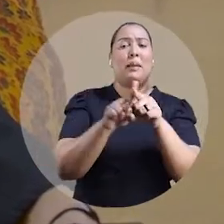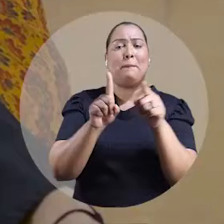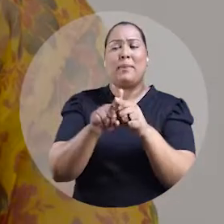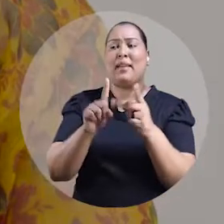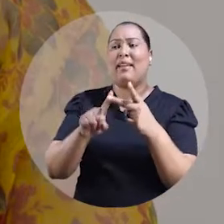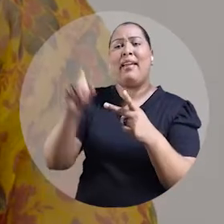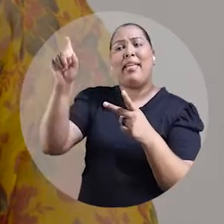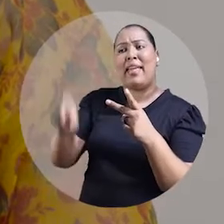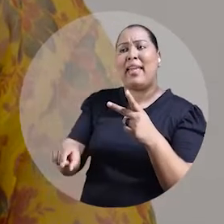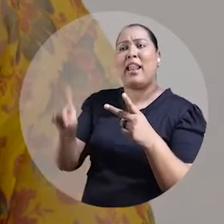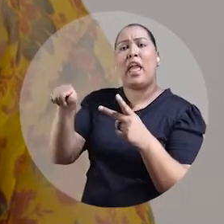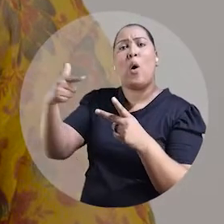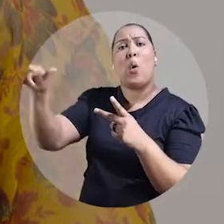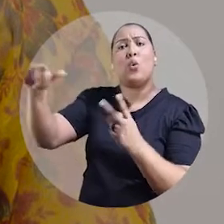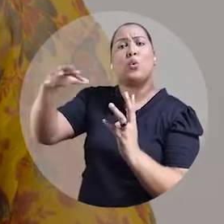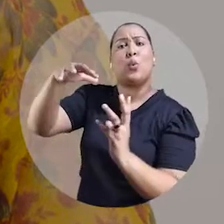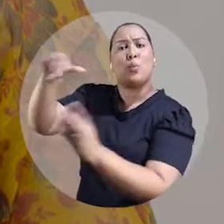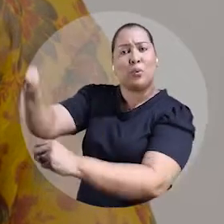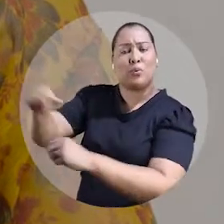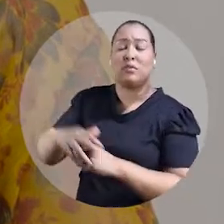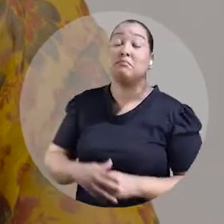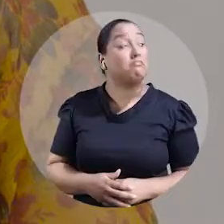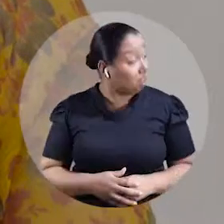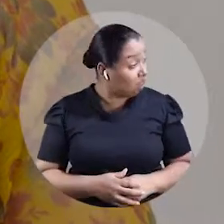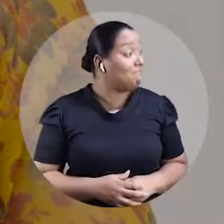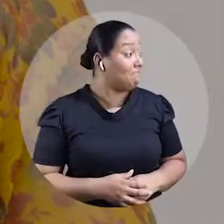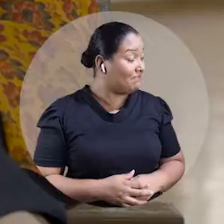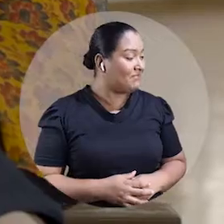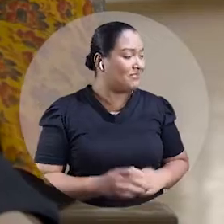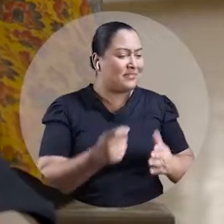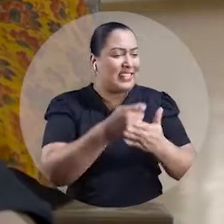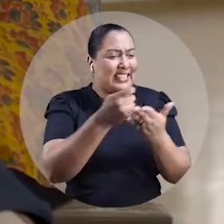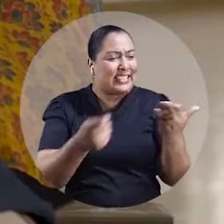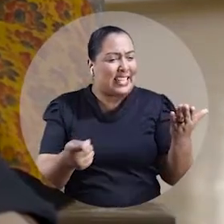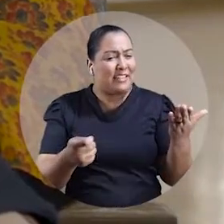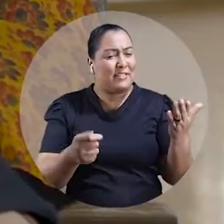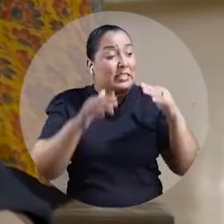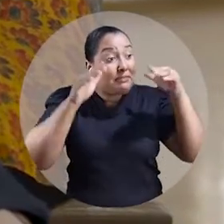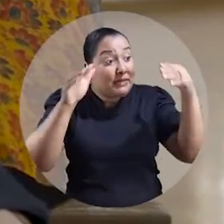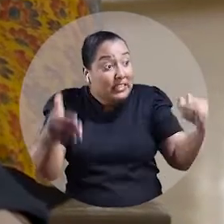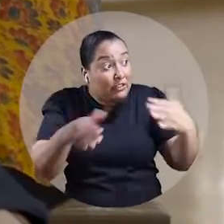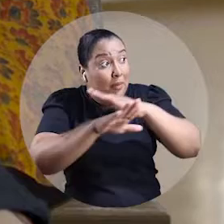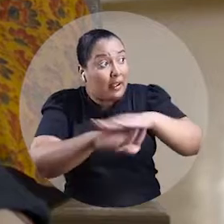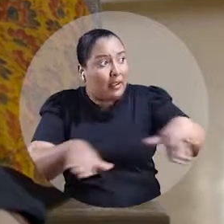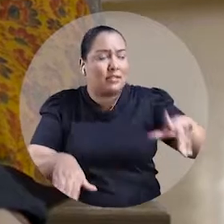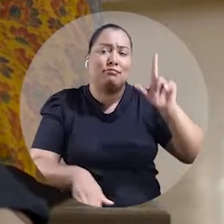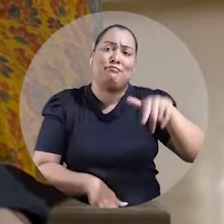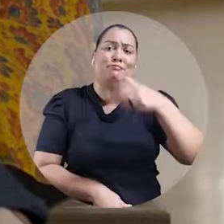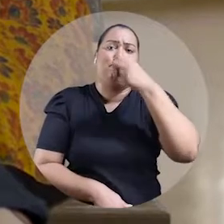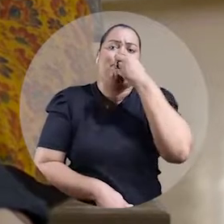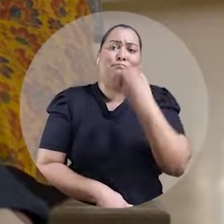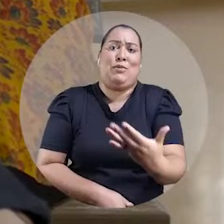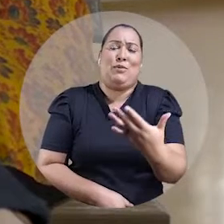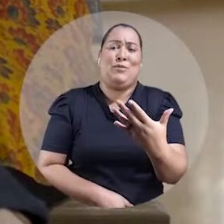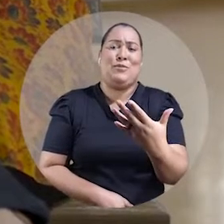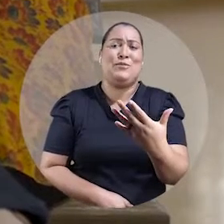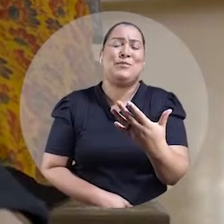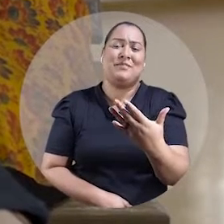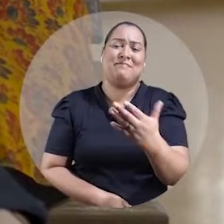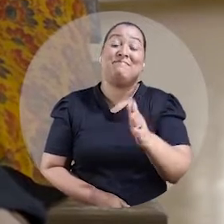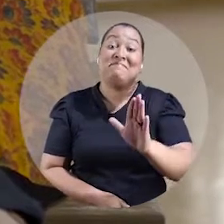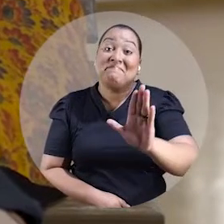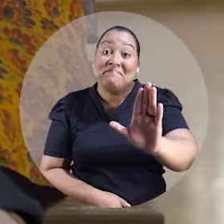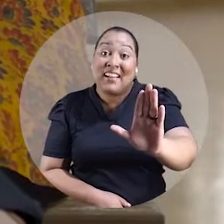Mundo. Eu vejo assim, escrever para crianças é muito bom,